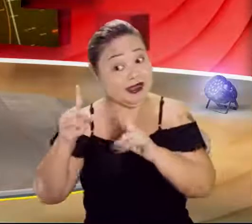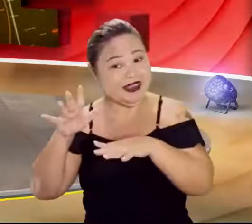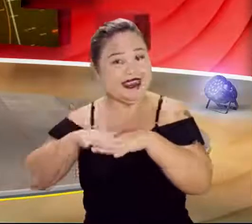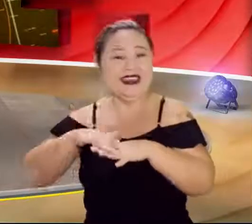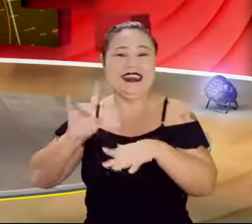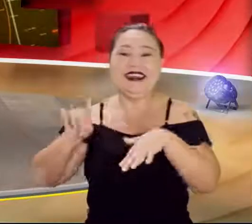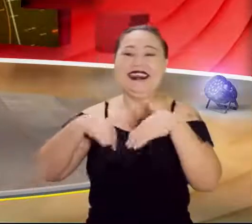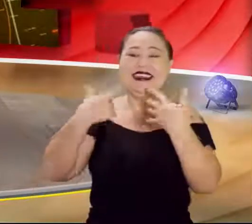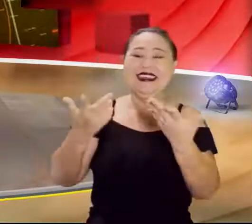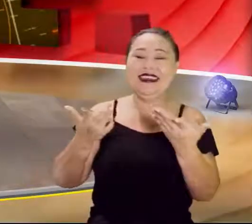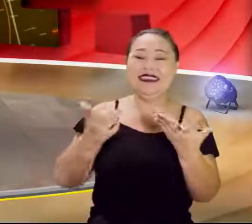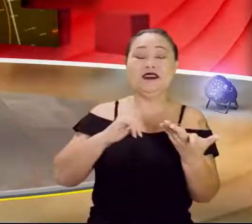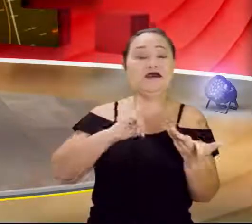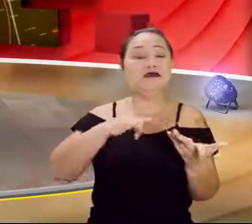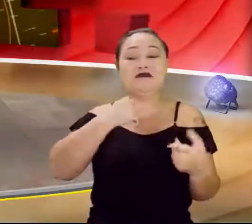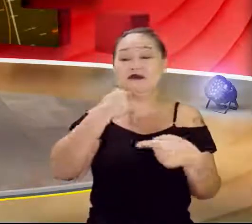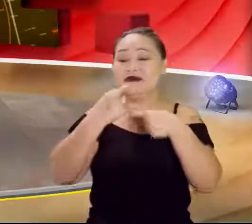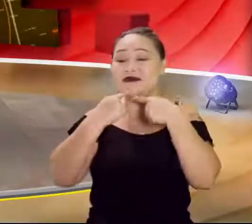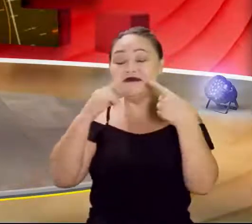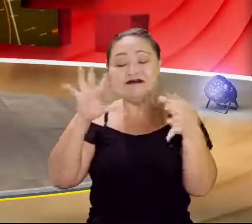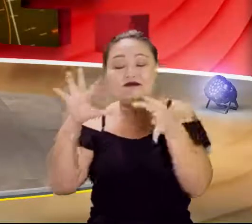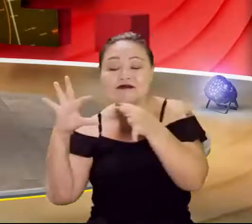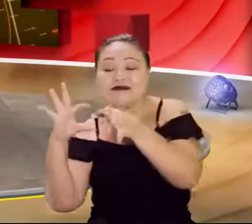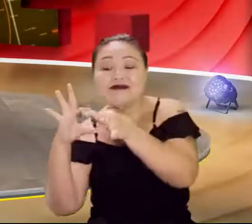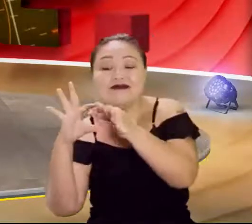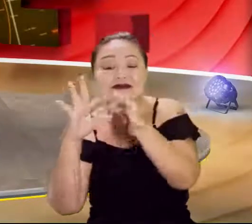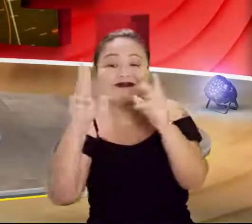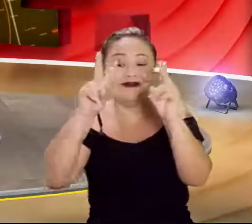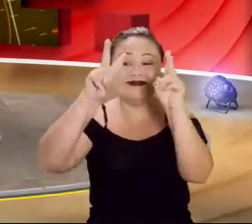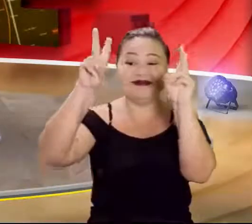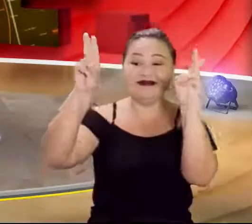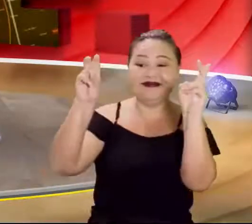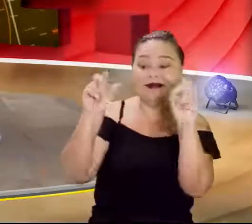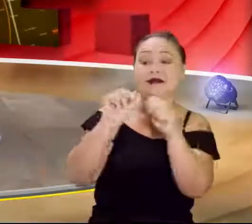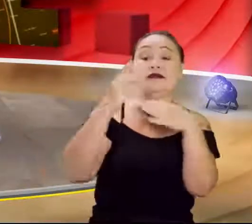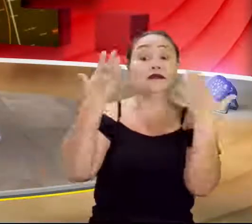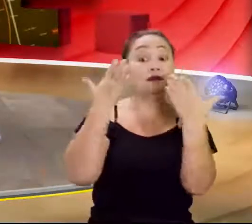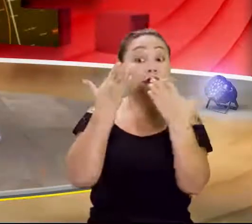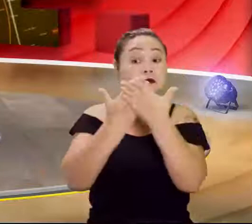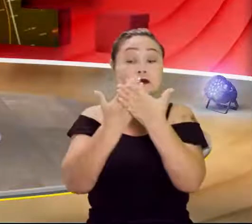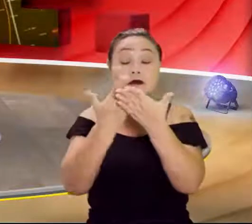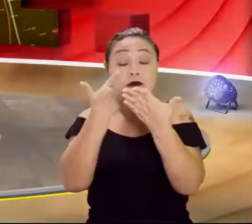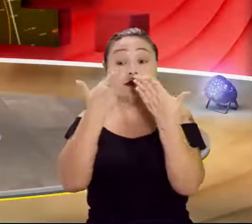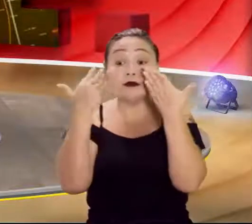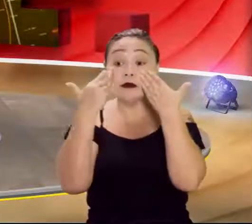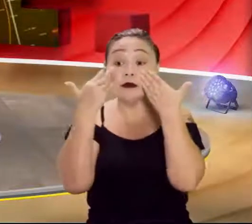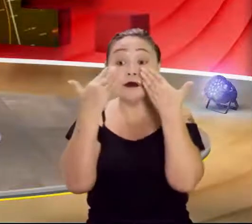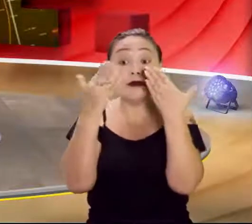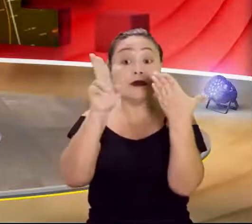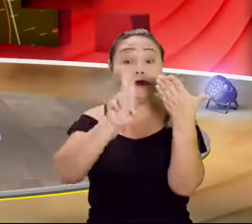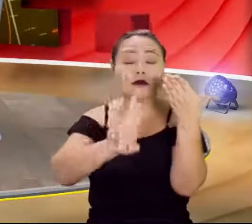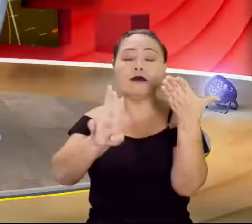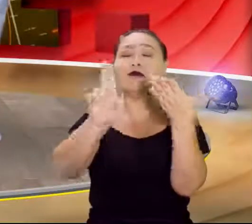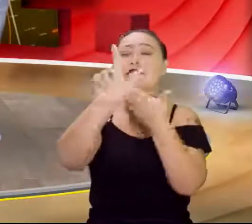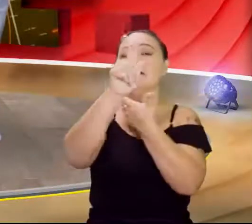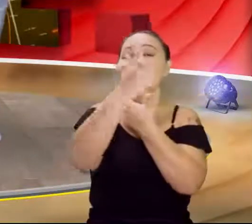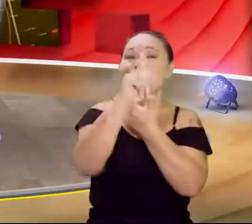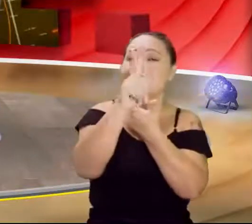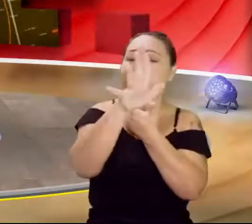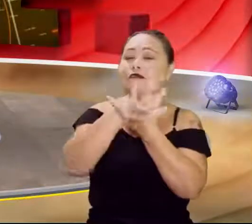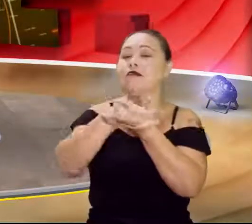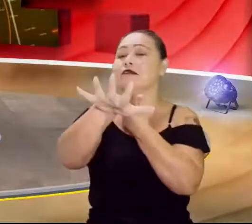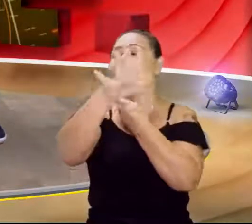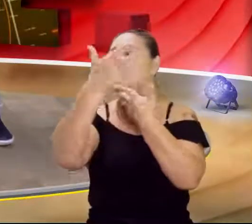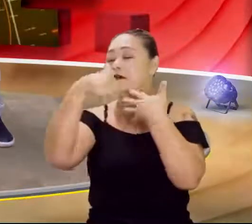matemática e física... Correr, né? Tem que ligar todos os assuntos. E a aula a gente viu muitas aplicações, né? Tanto na geografia, na